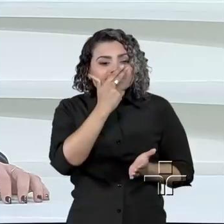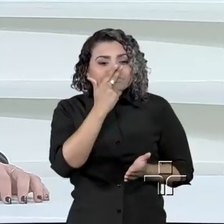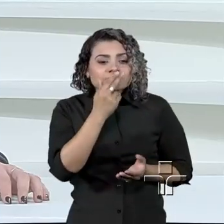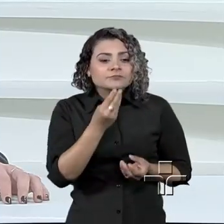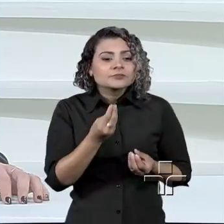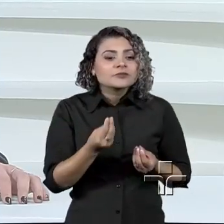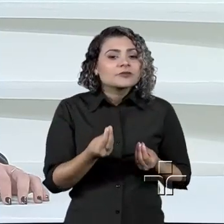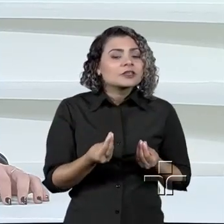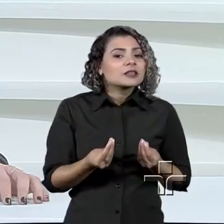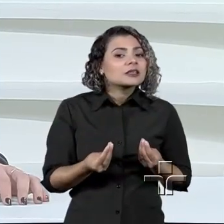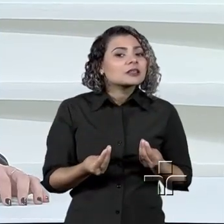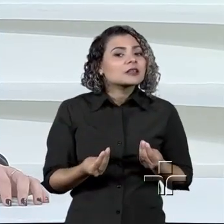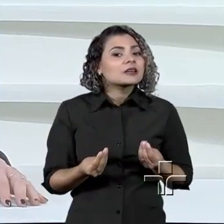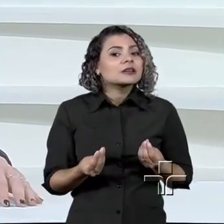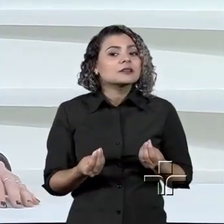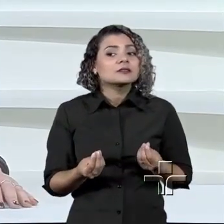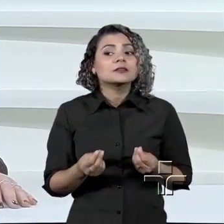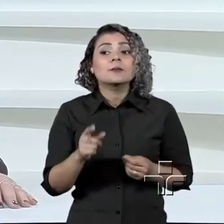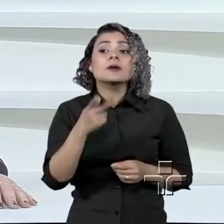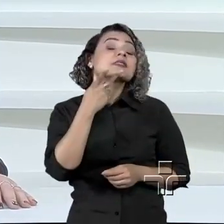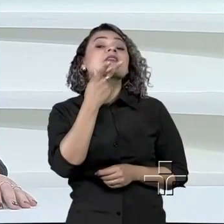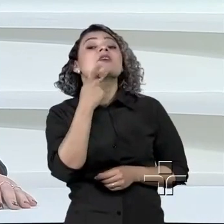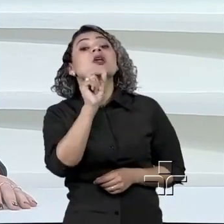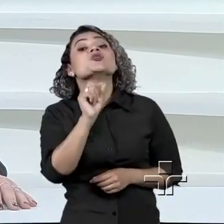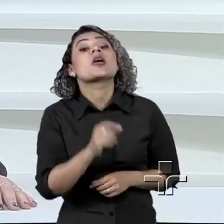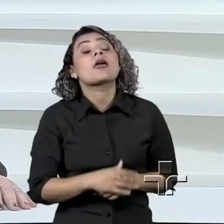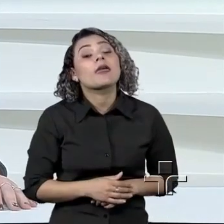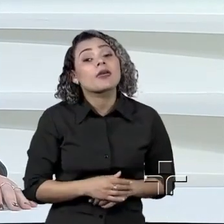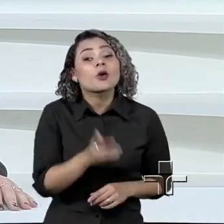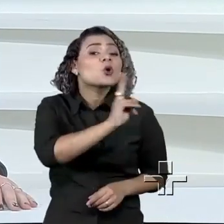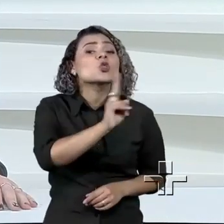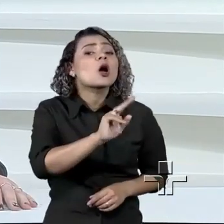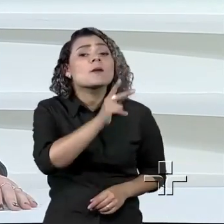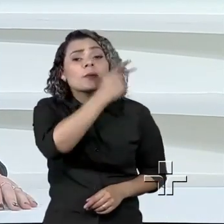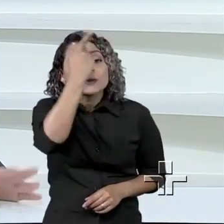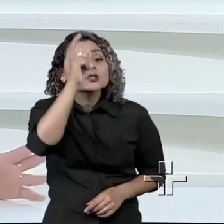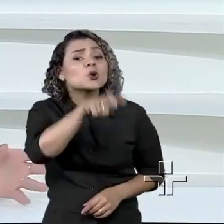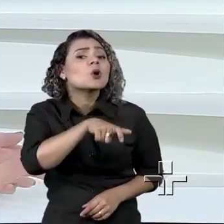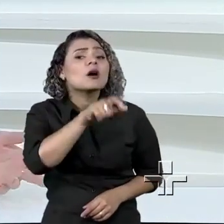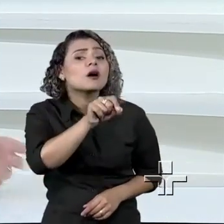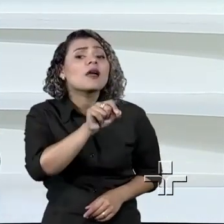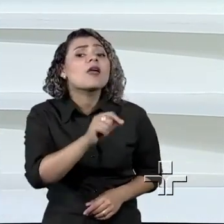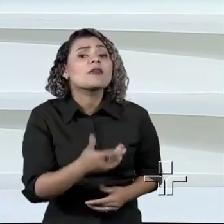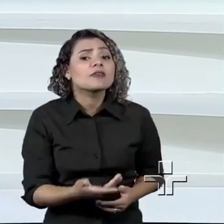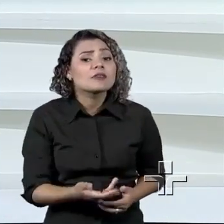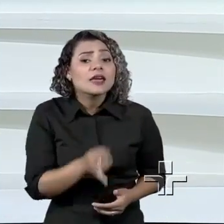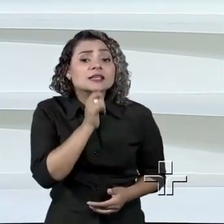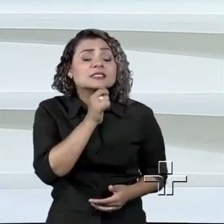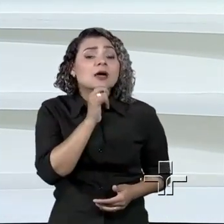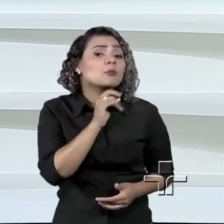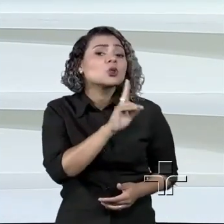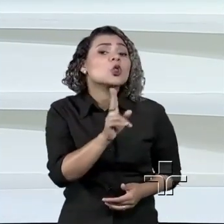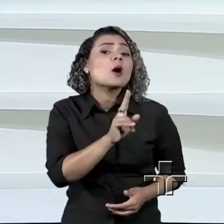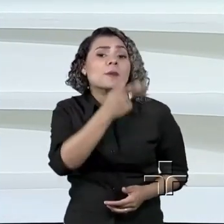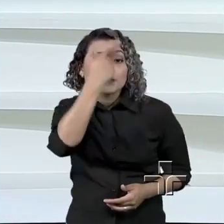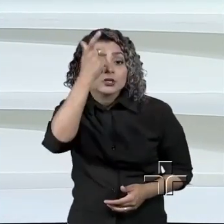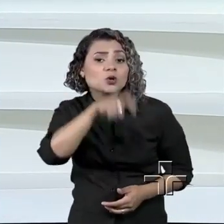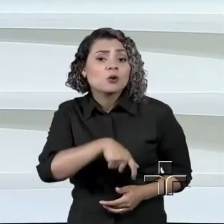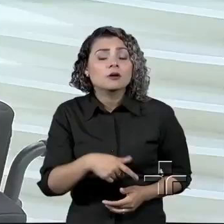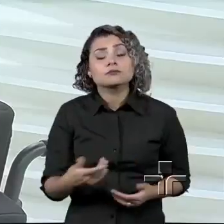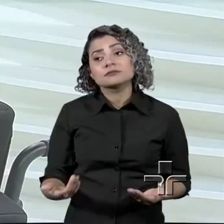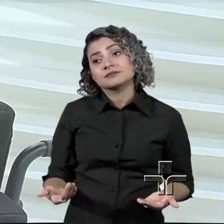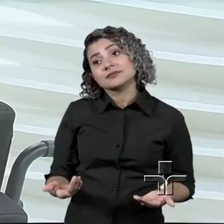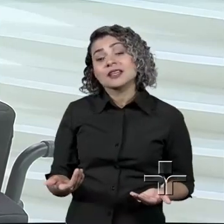um ego muito... De quem que a senhora está falando? Não, eu estou falando de vários. Não tô falando Por exemplo, só para a gente saber casos concretos.